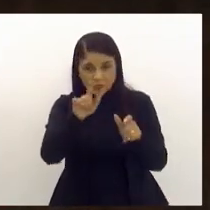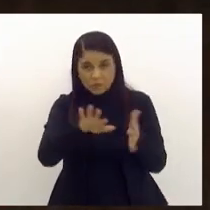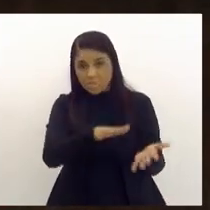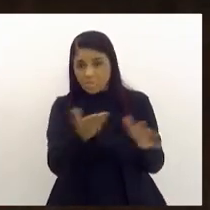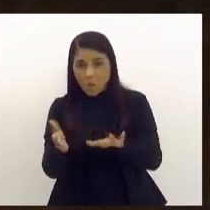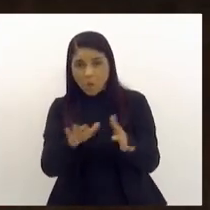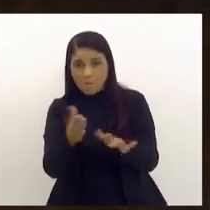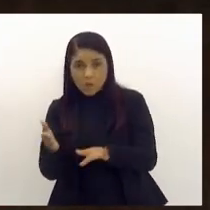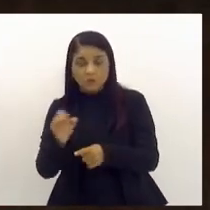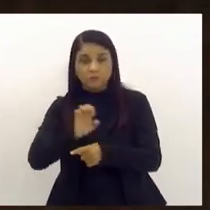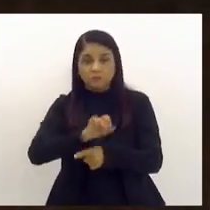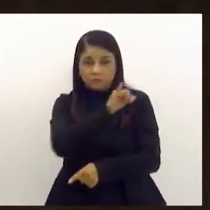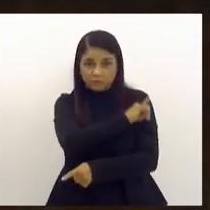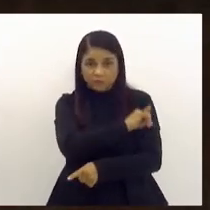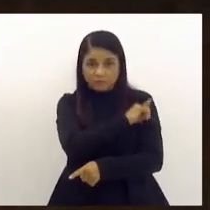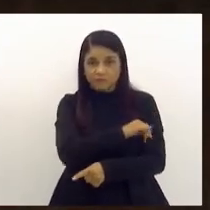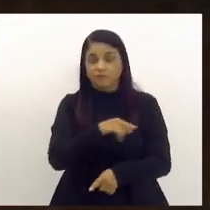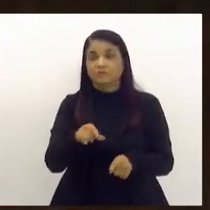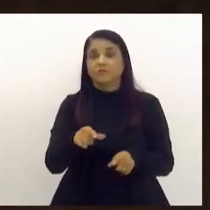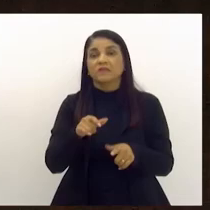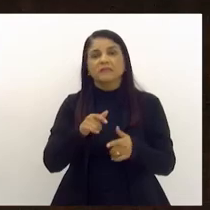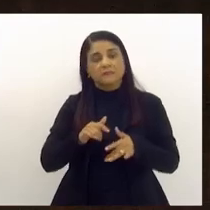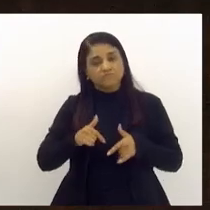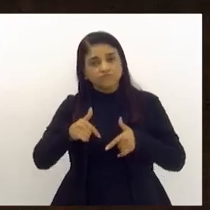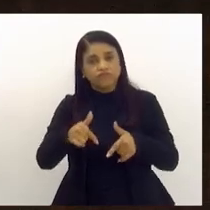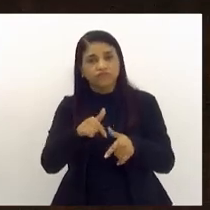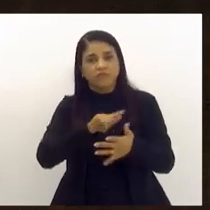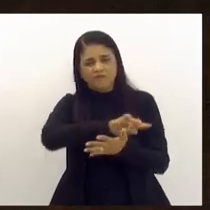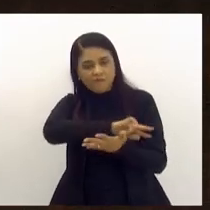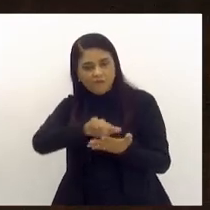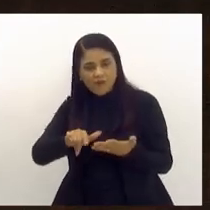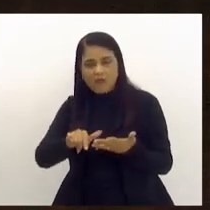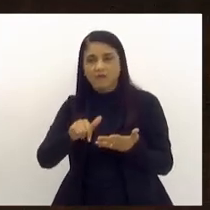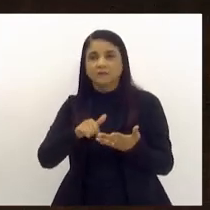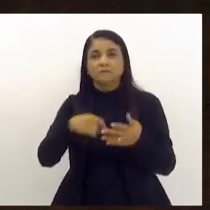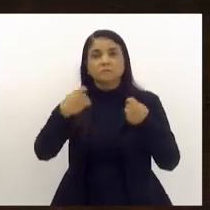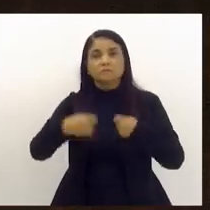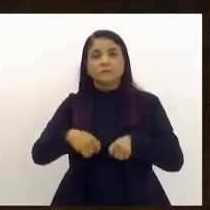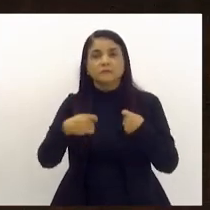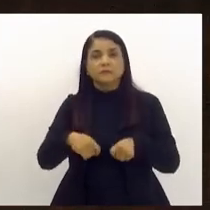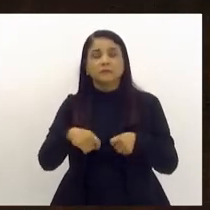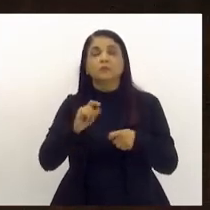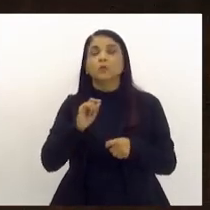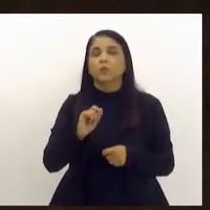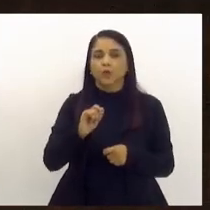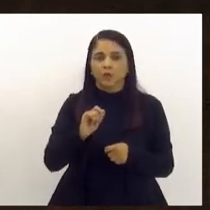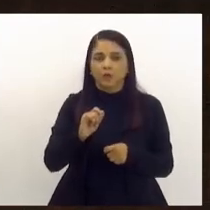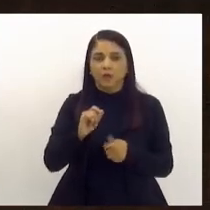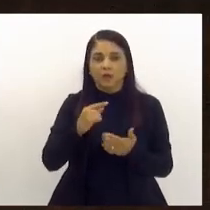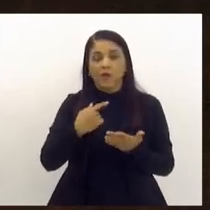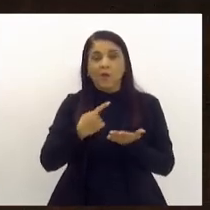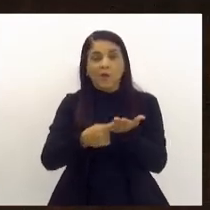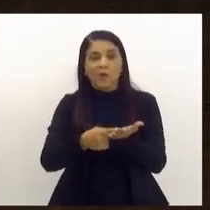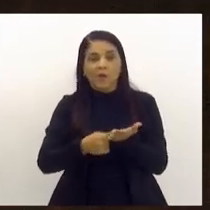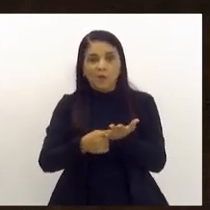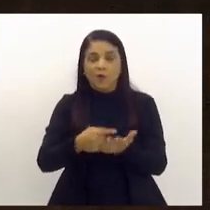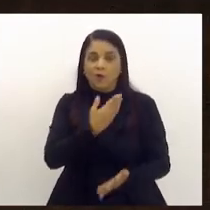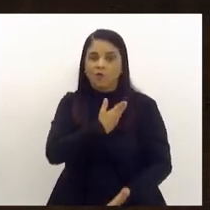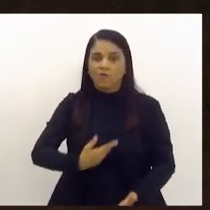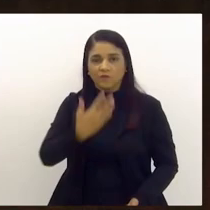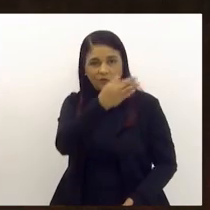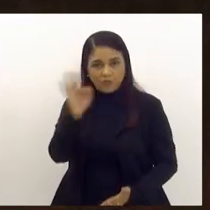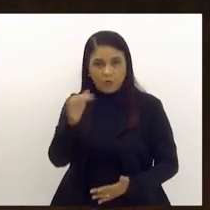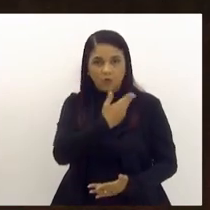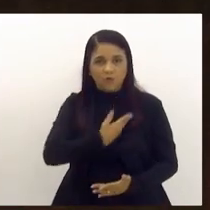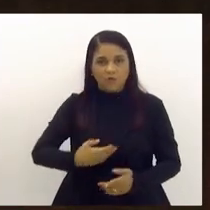tem, na verdade, várias iniciativas. O que a gente precisa fazer, senhor presidente, é comprometer o governo federal, o